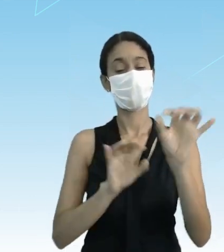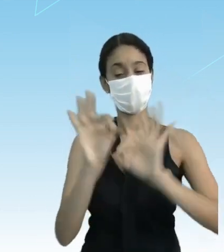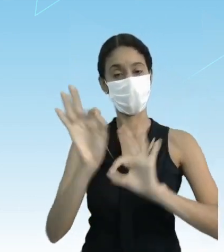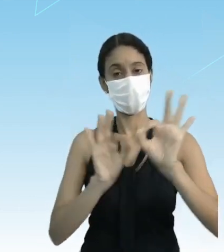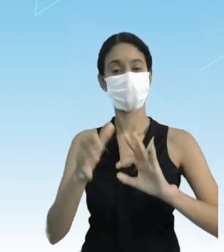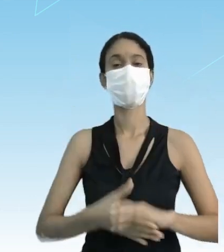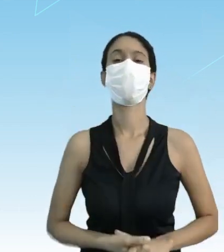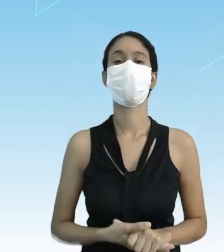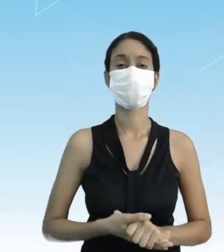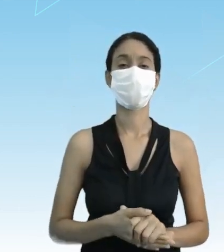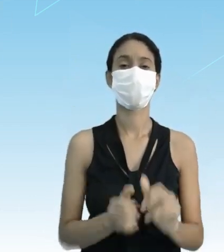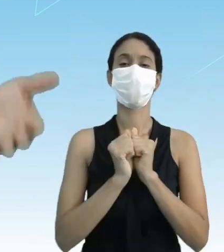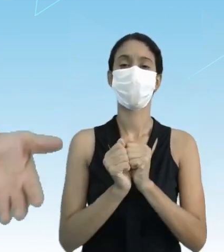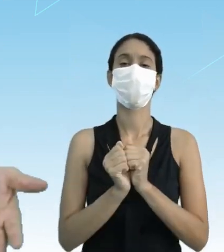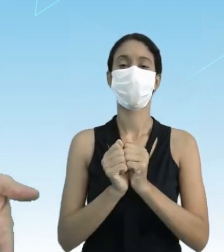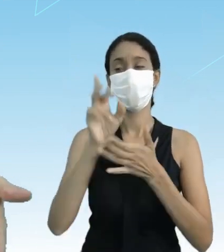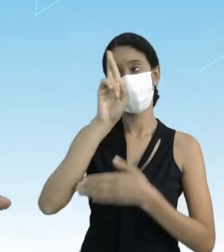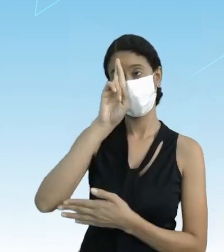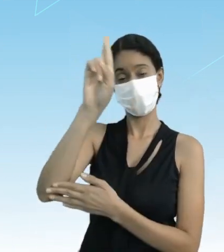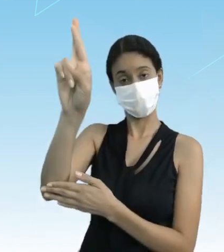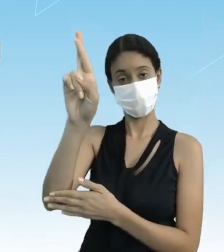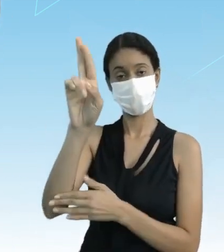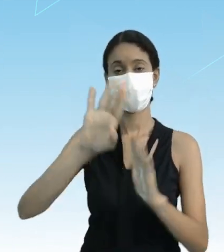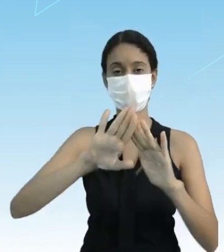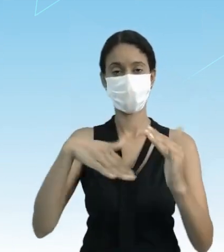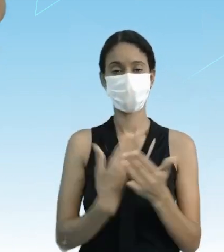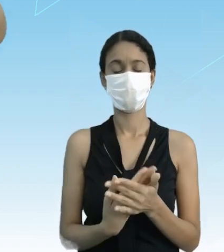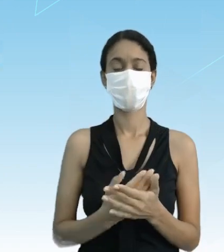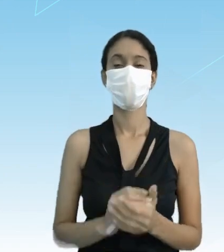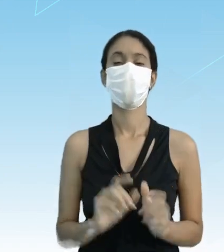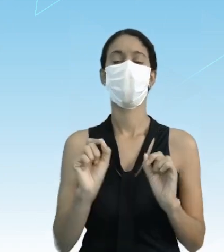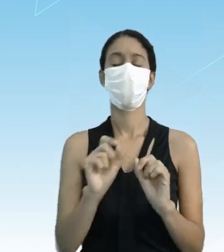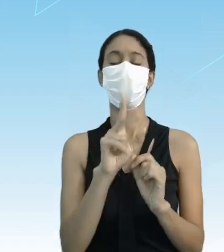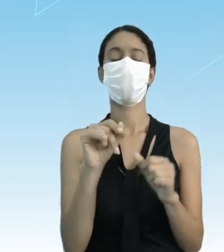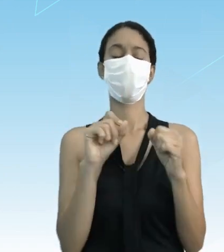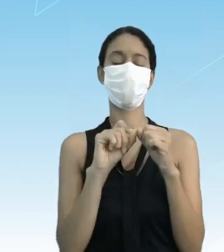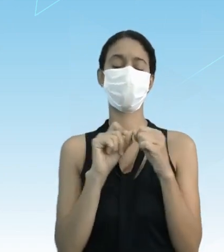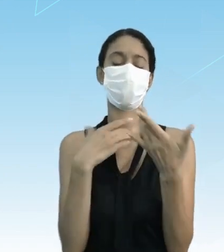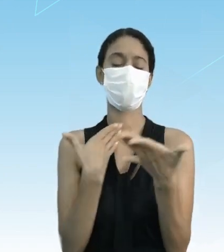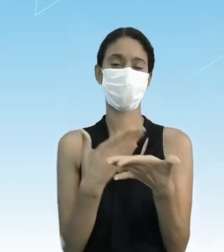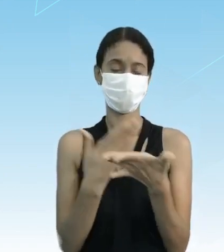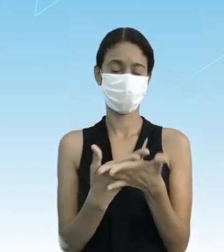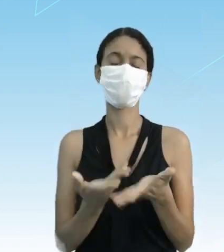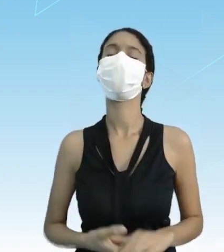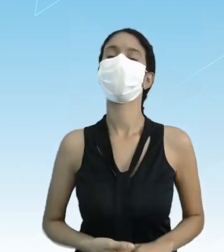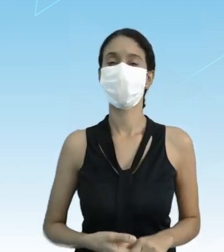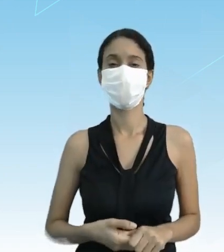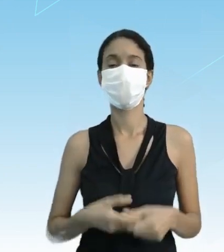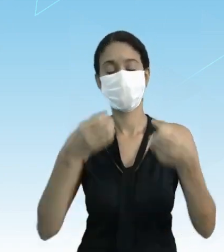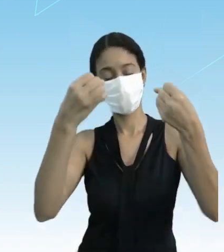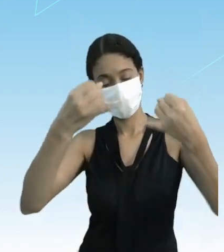em programas de humor, de comédia. Professora Aline, como é que é a palavra humor?